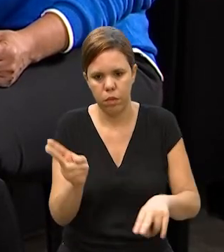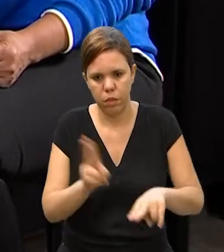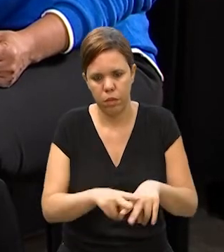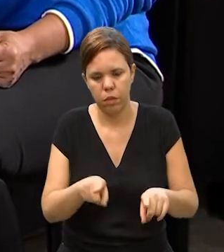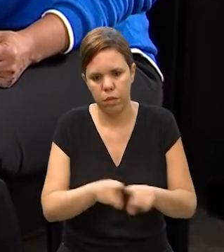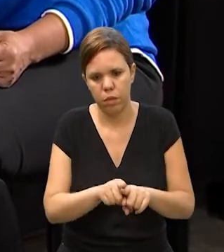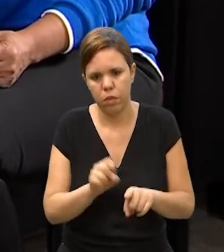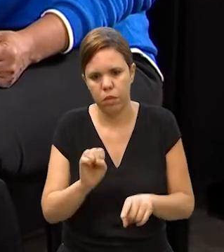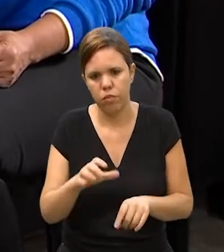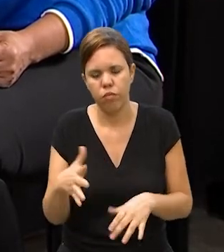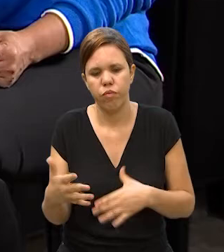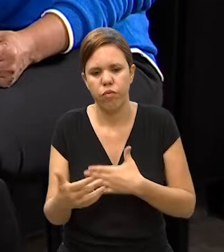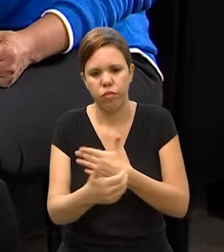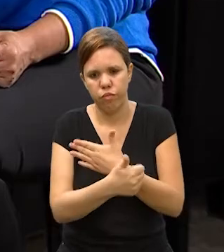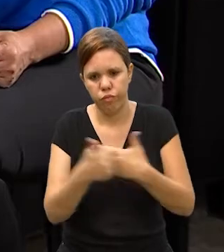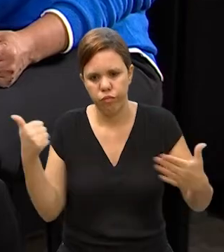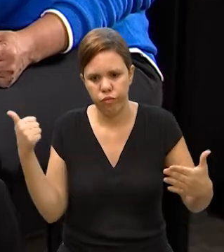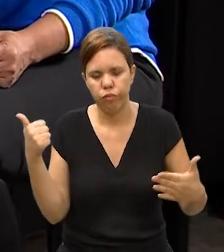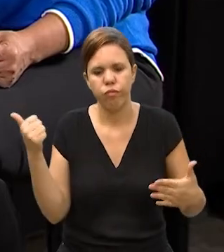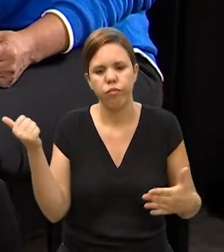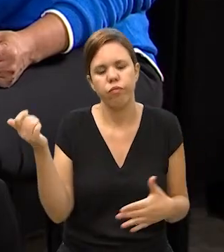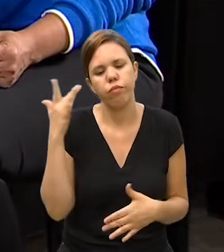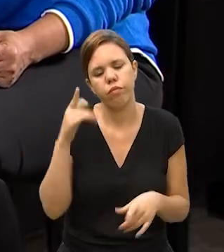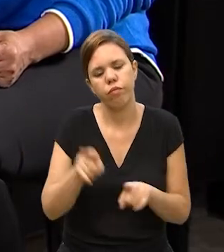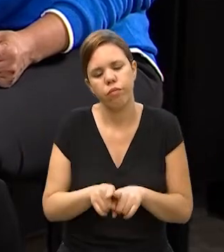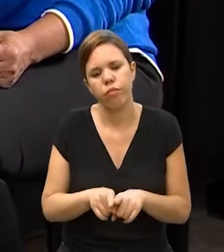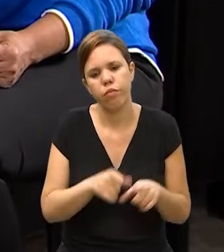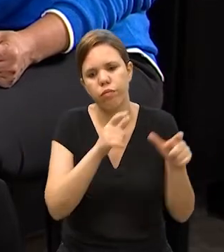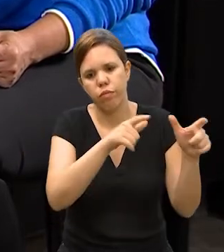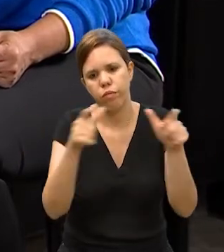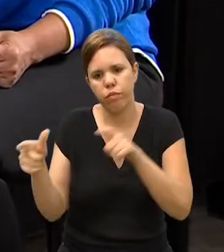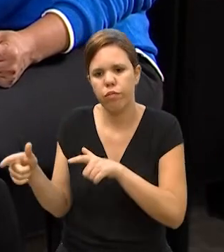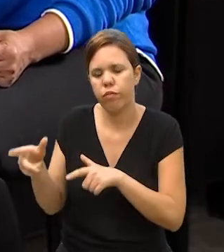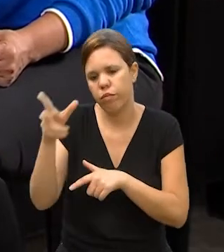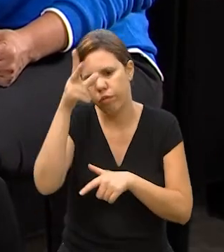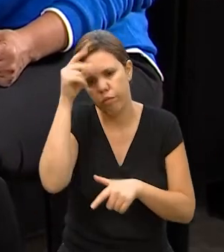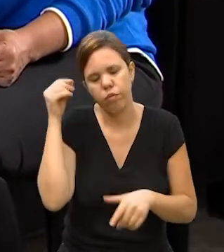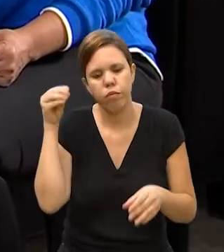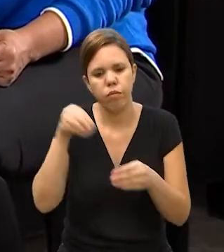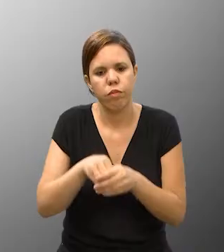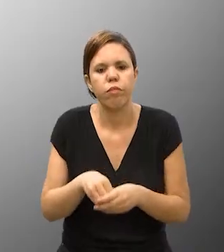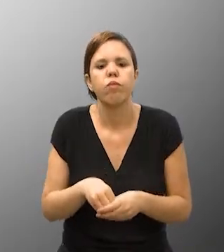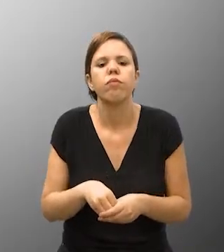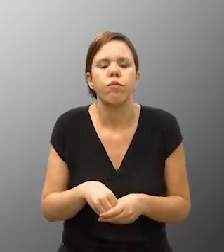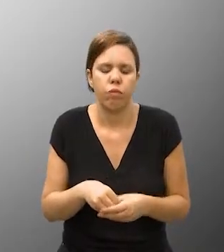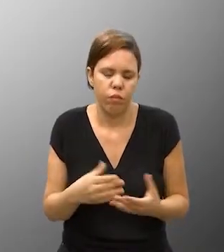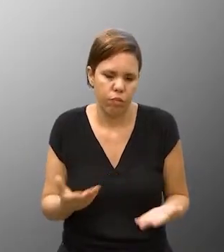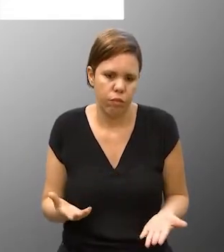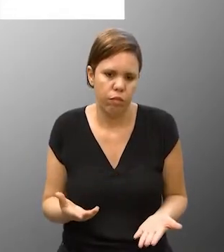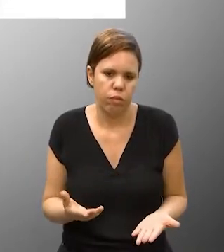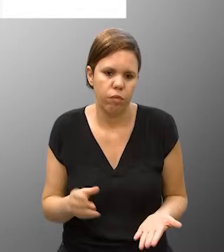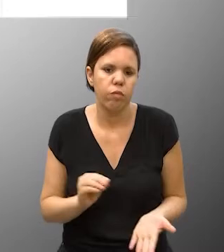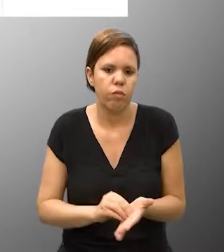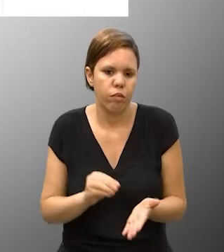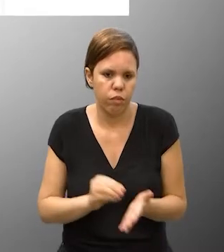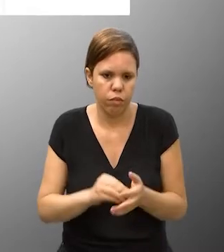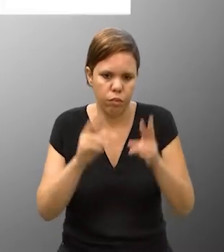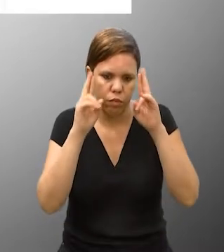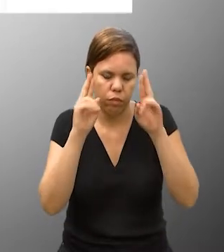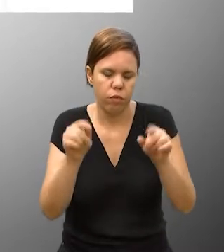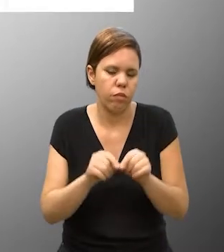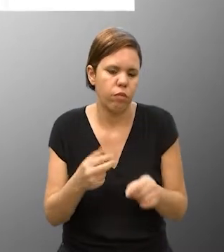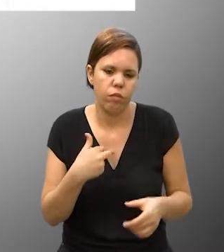assédio moral nas dependências aí públicas, né, tanto direta quanto indireta. É a falta de respeito que tem que